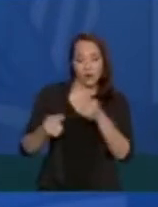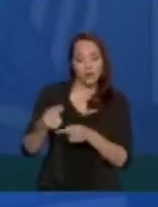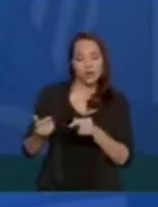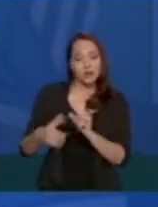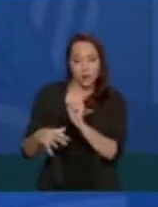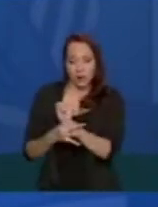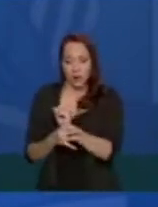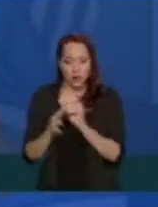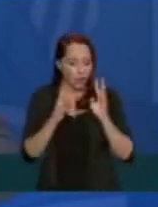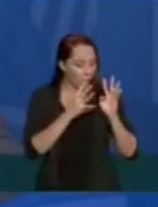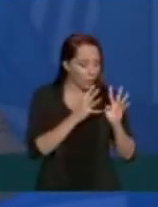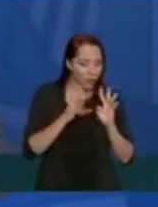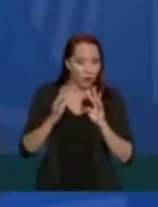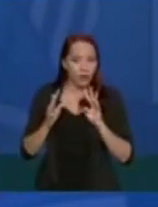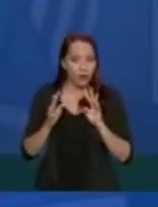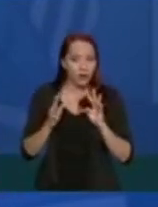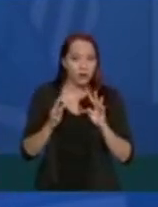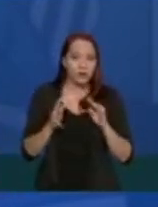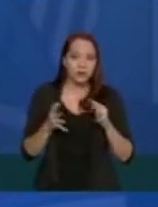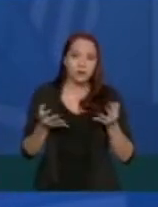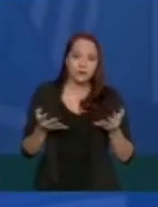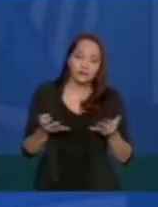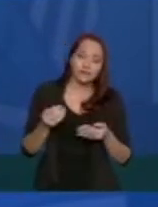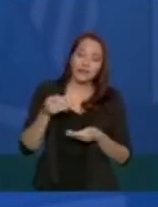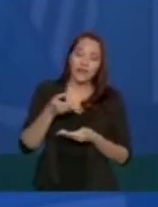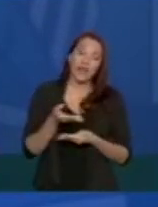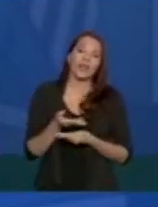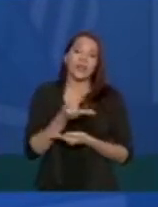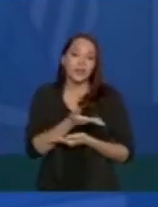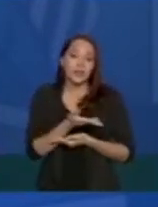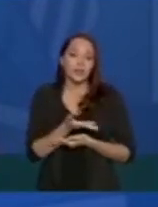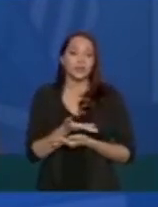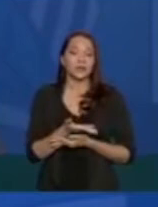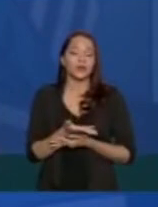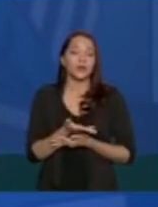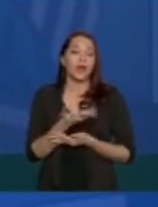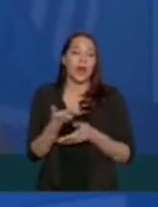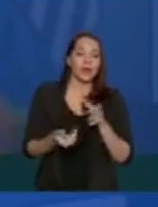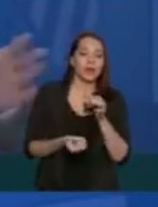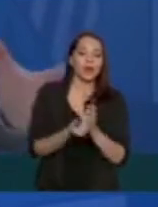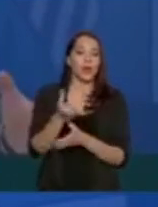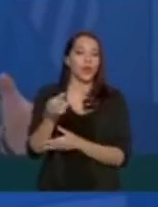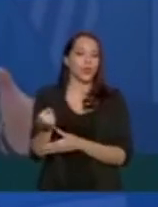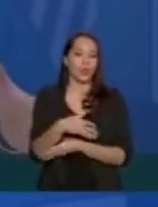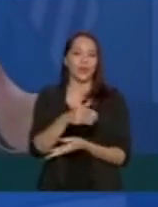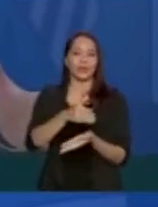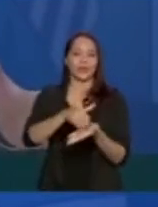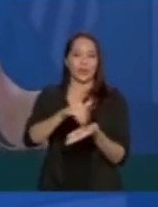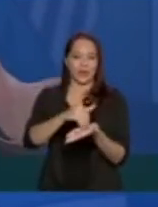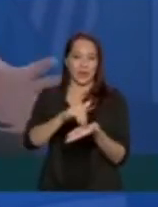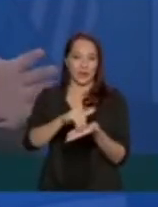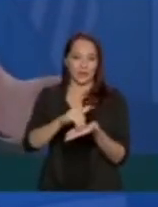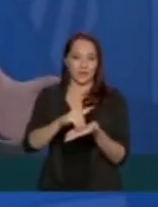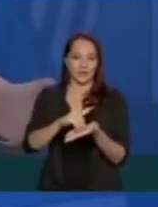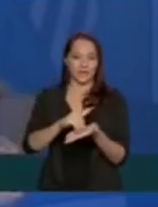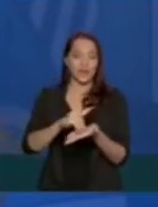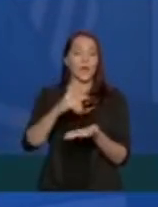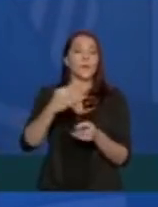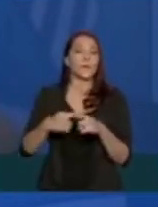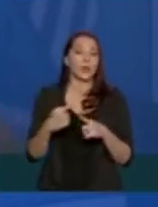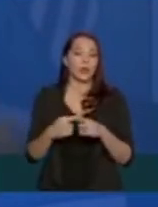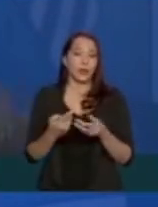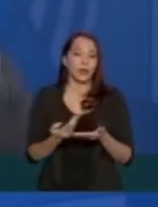segurança. Em função disso, nós criamos uma nova secretaria,